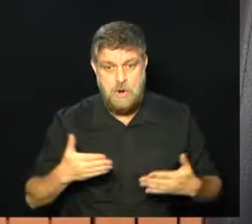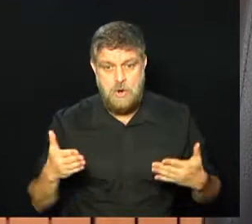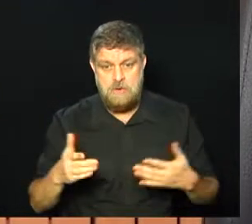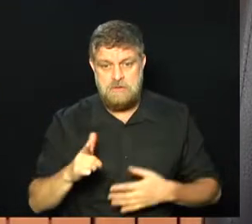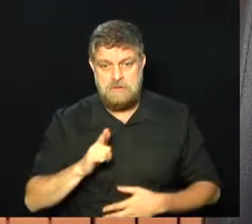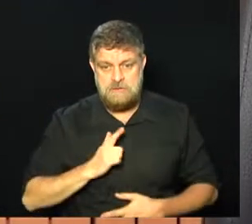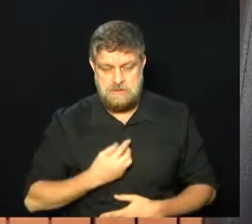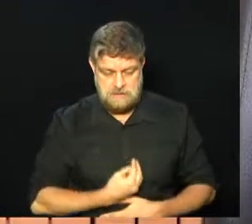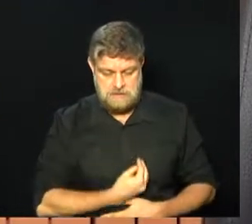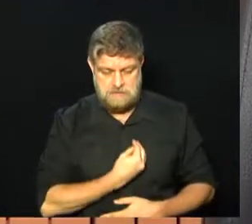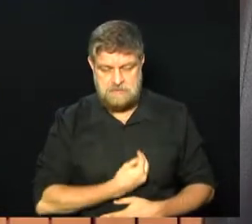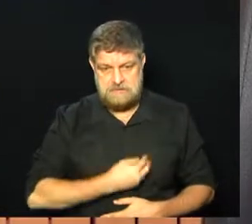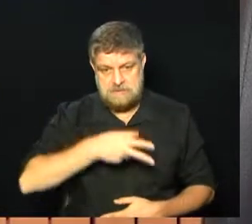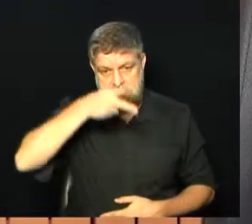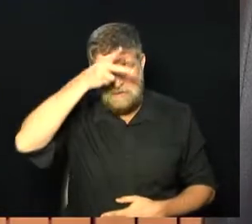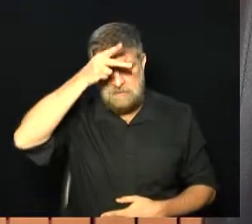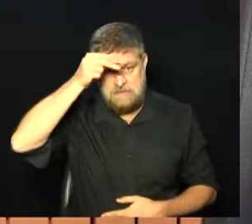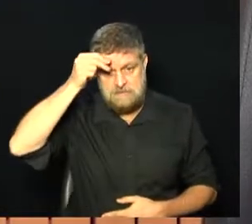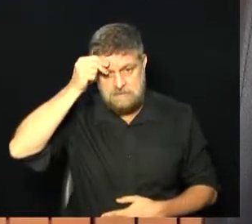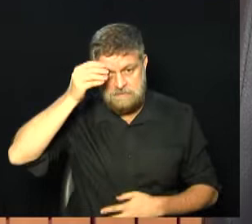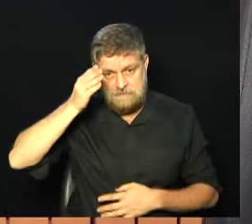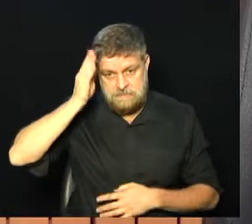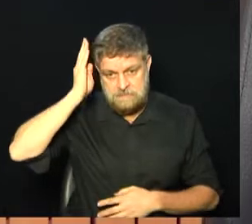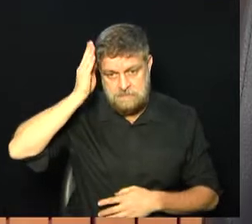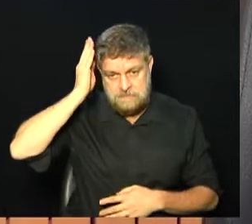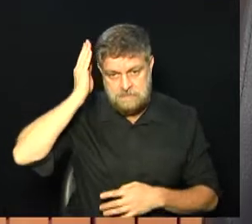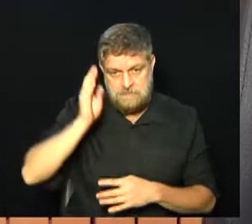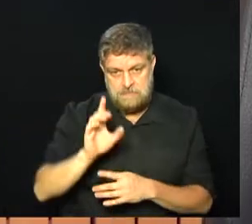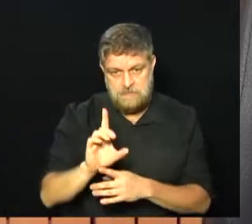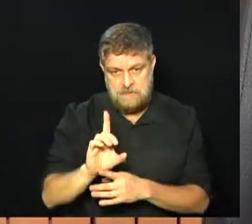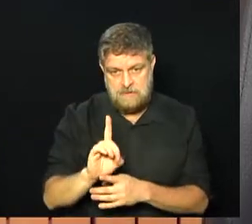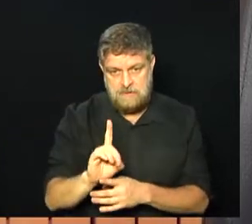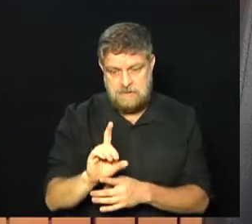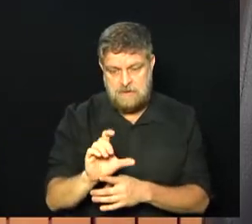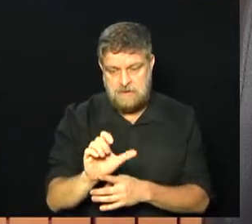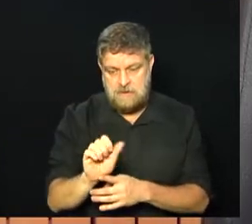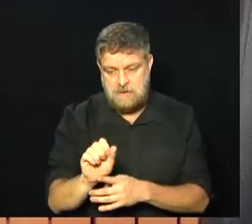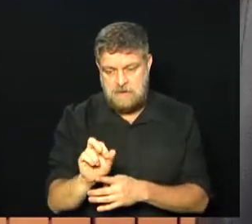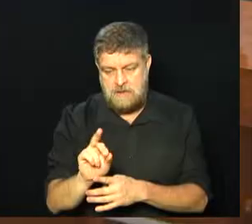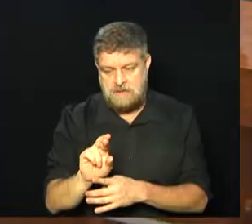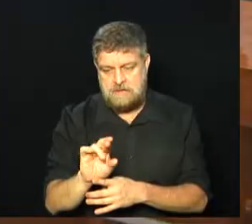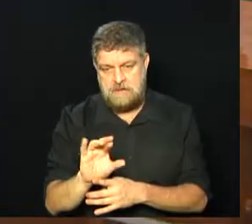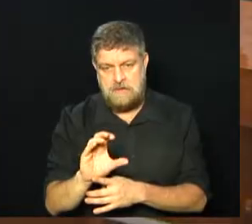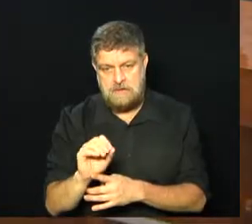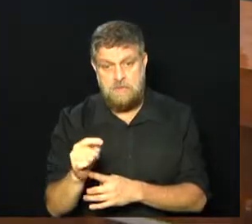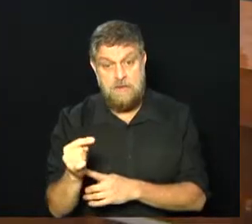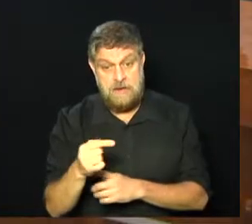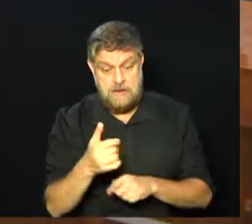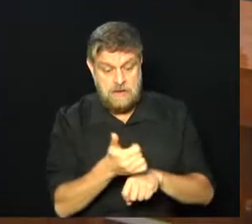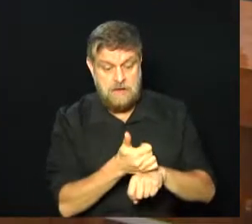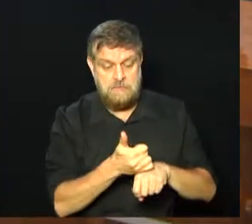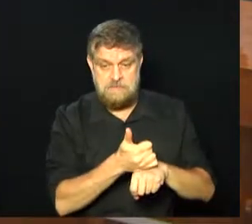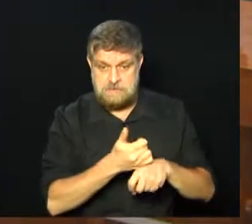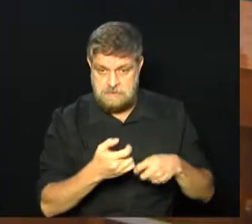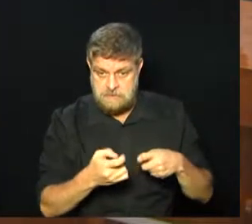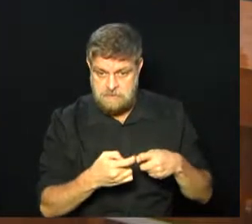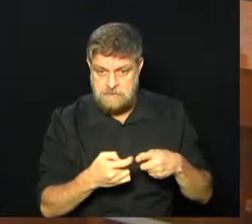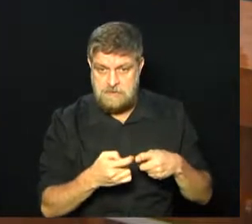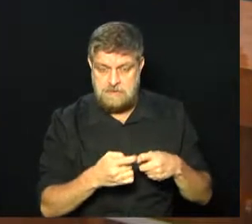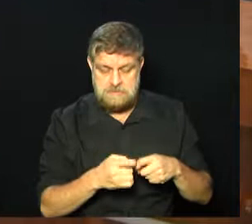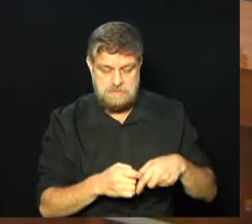nosso prefeito, Dário Saad. Prefeito, seja muito bem-vindo. Prefeito que também é médico, prefeito